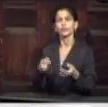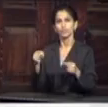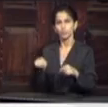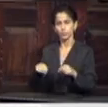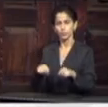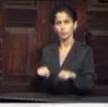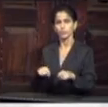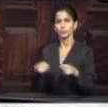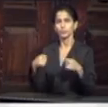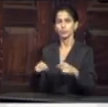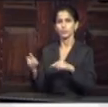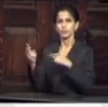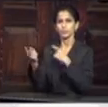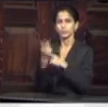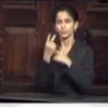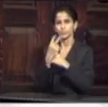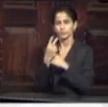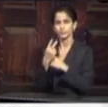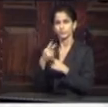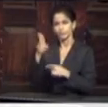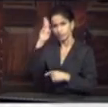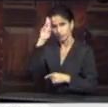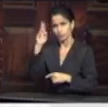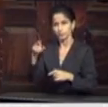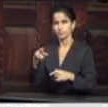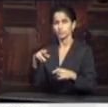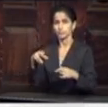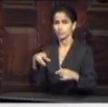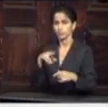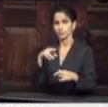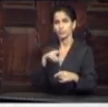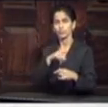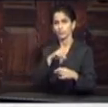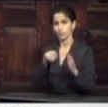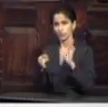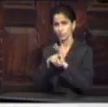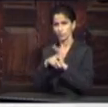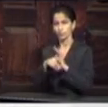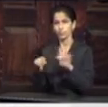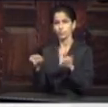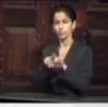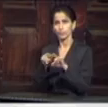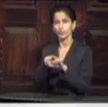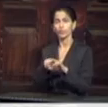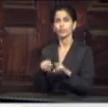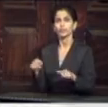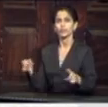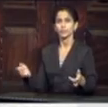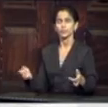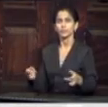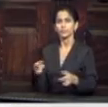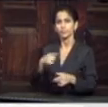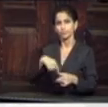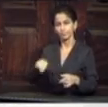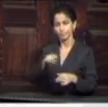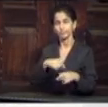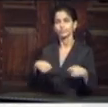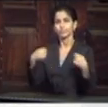protegido dos patrões que administram a informação para a formação de consciência, temos que